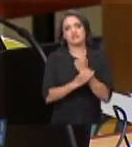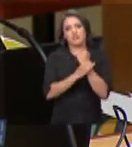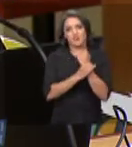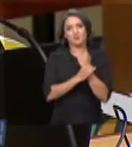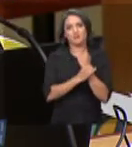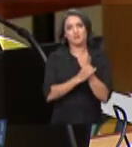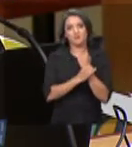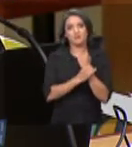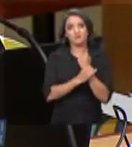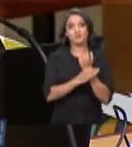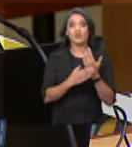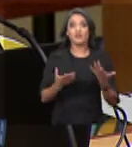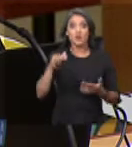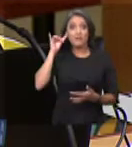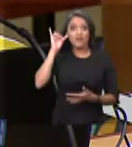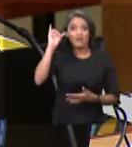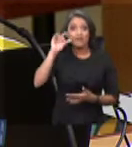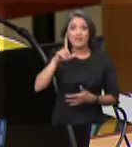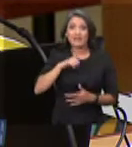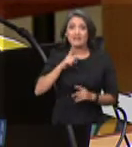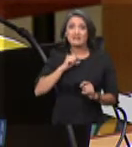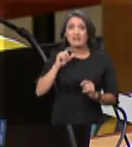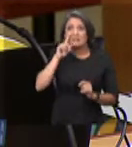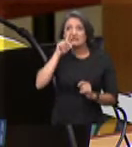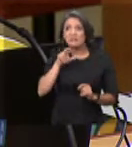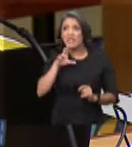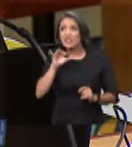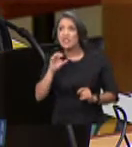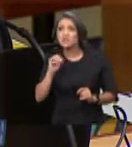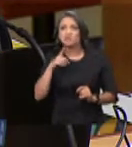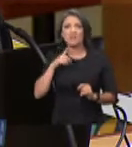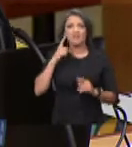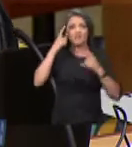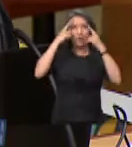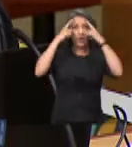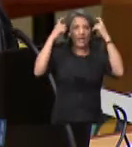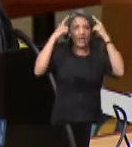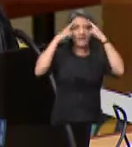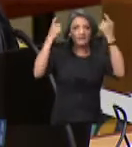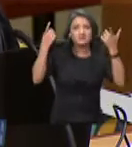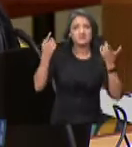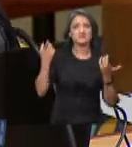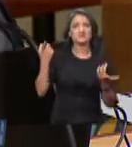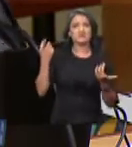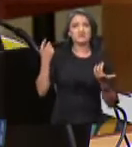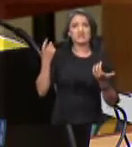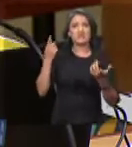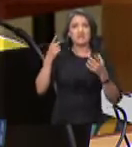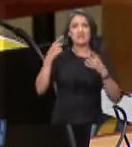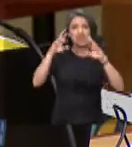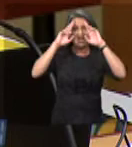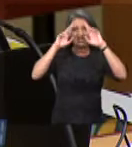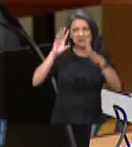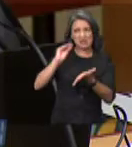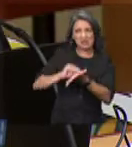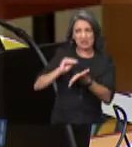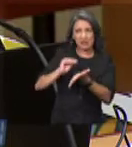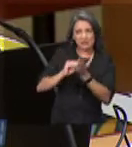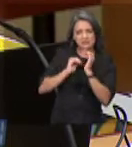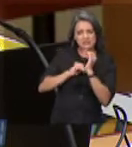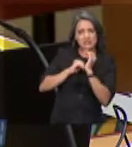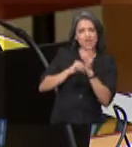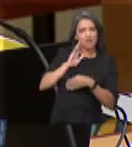nas eleições para evitar qualquer risco de violência para evitar qualquer desrespeito ou sigilo do voto